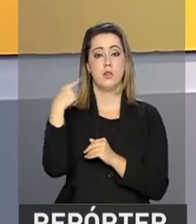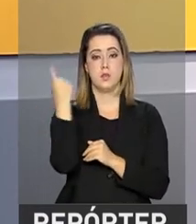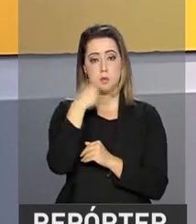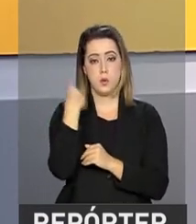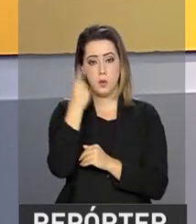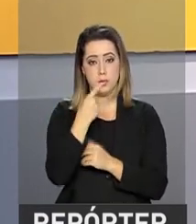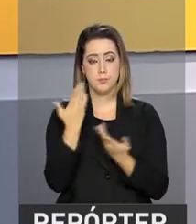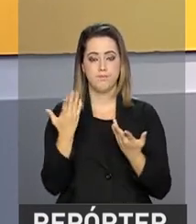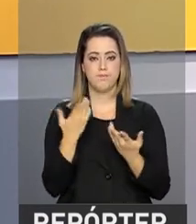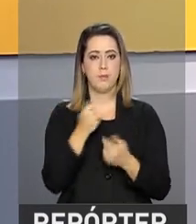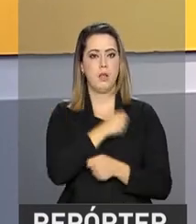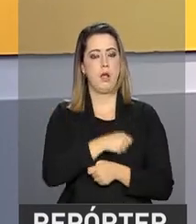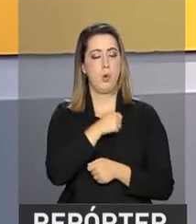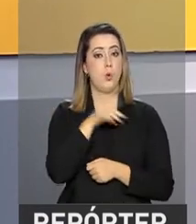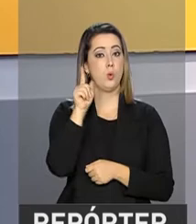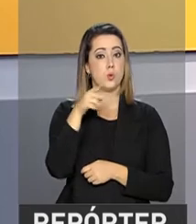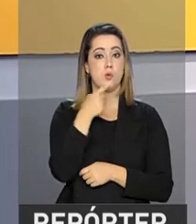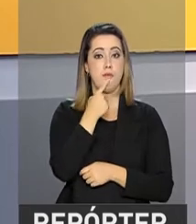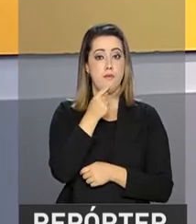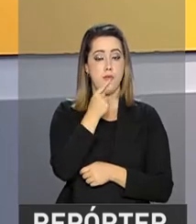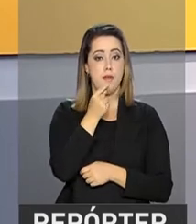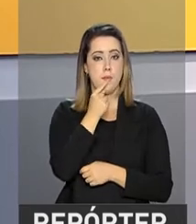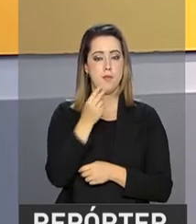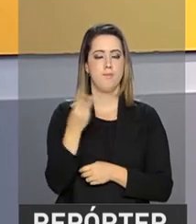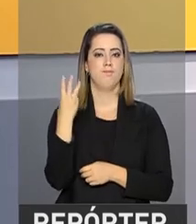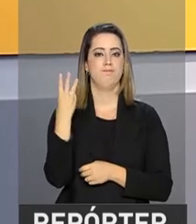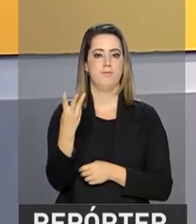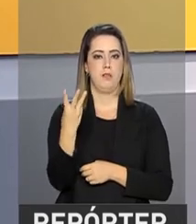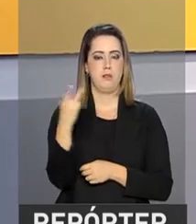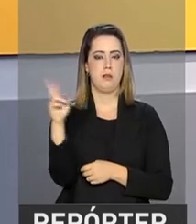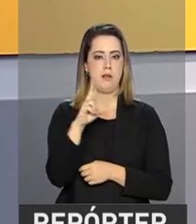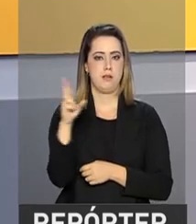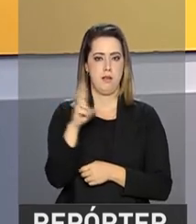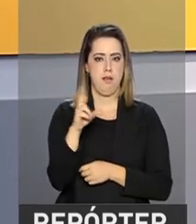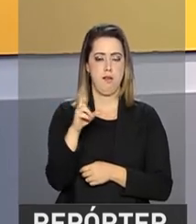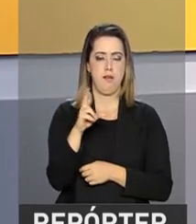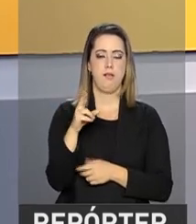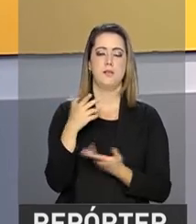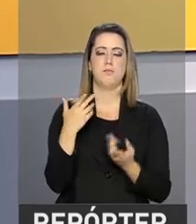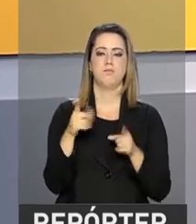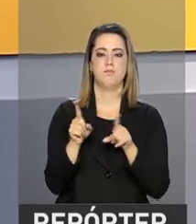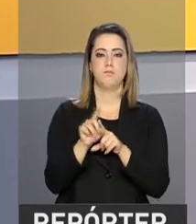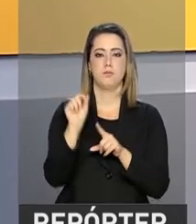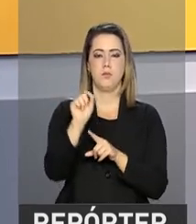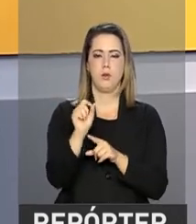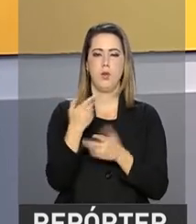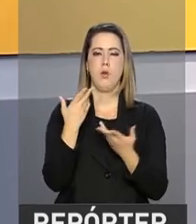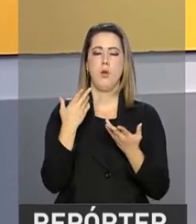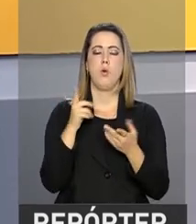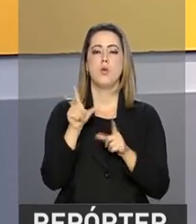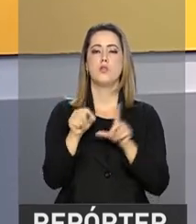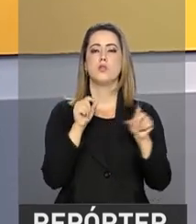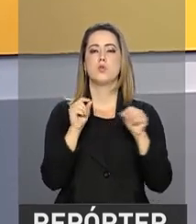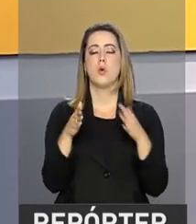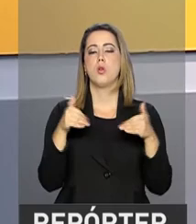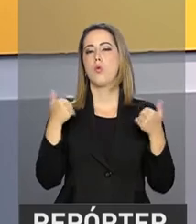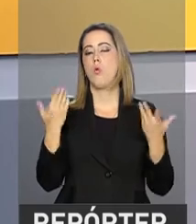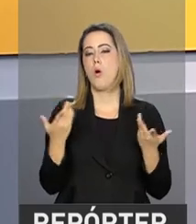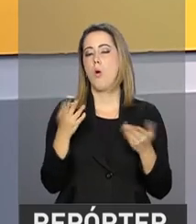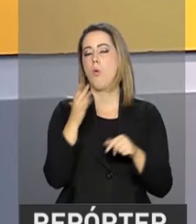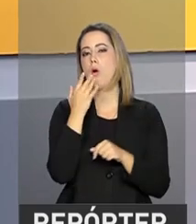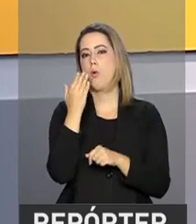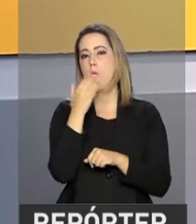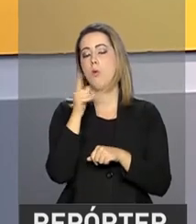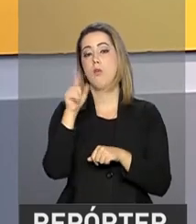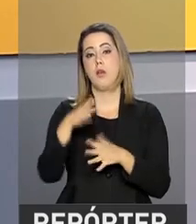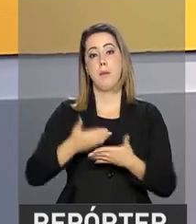agosto a bandeira vermelha patamar um com custo de 3 reais para cada 100 kilowatts hora o fator que determinou a bandeira amarela foi a